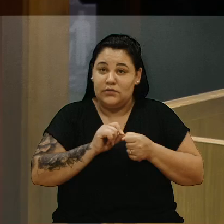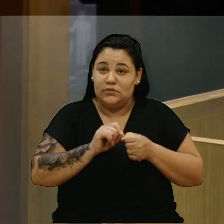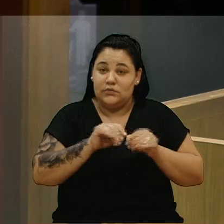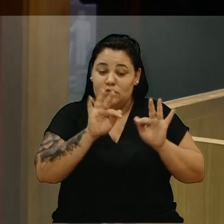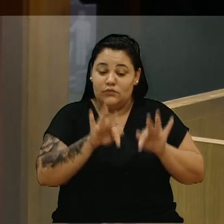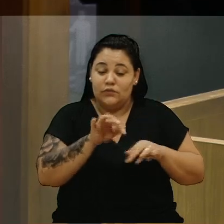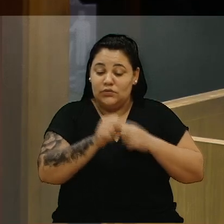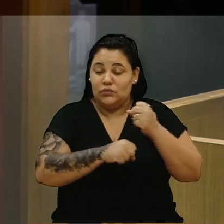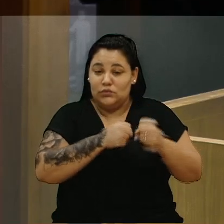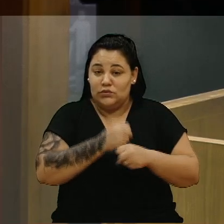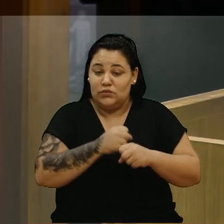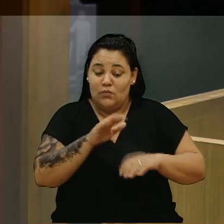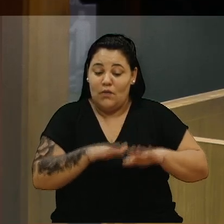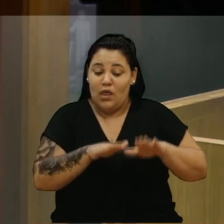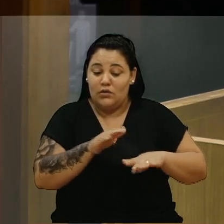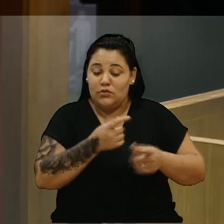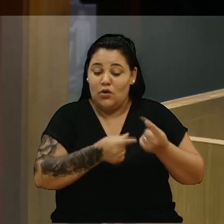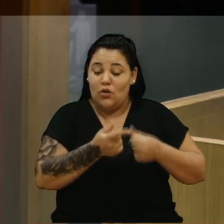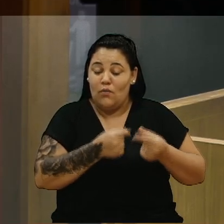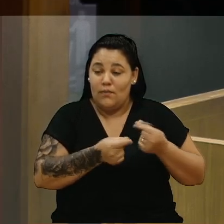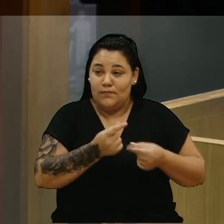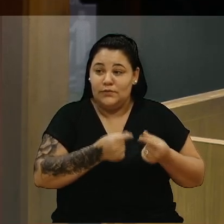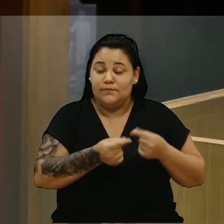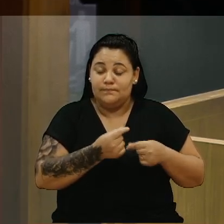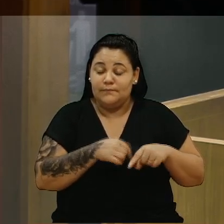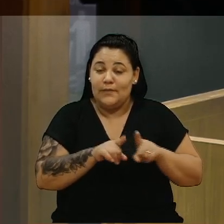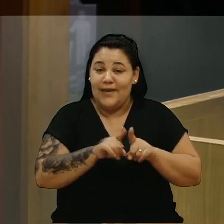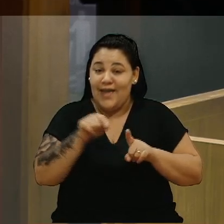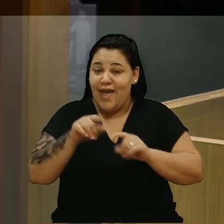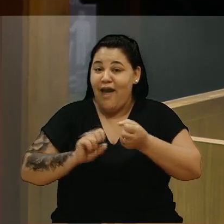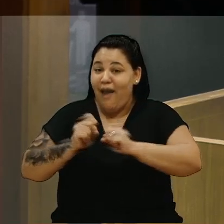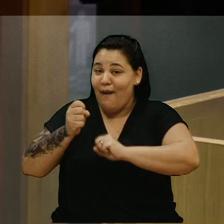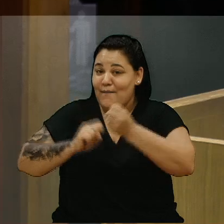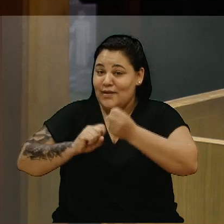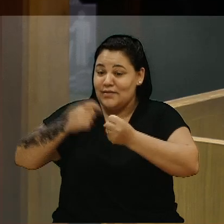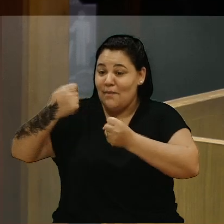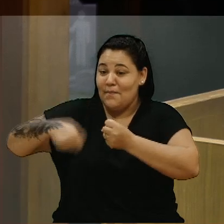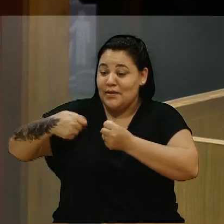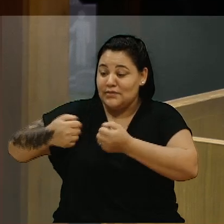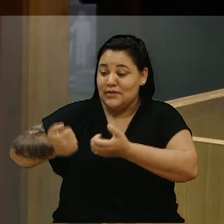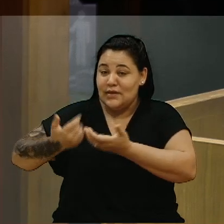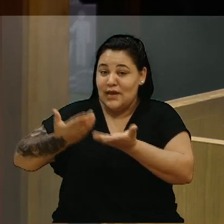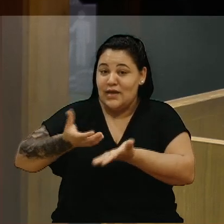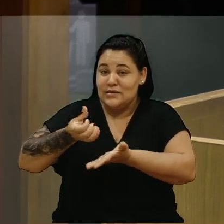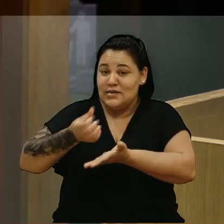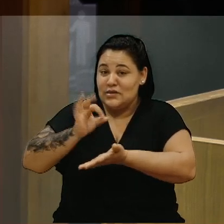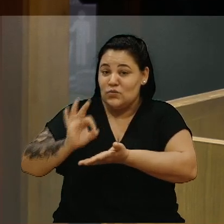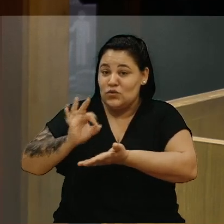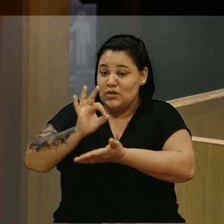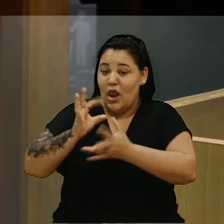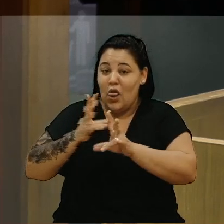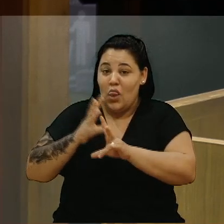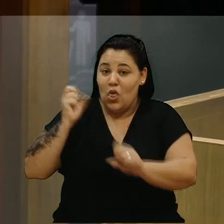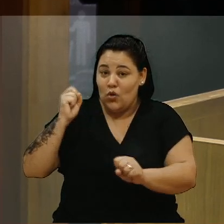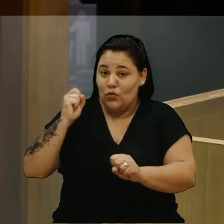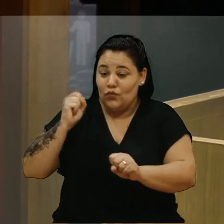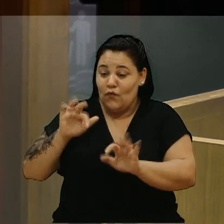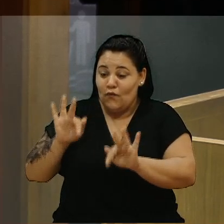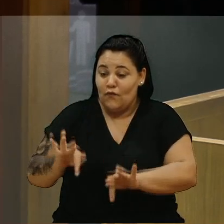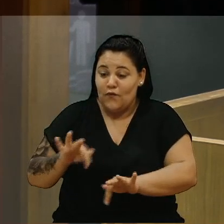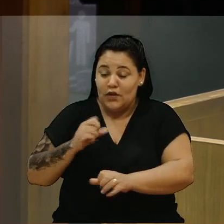do ano um balanço econômico financeiro. Essa empresa deve oferir 6% de lucro. Chega no final do